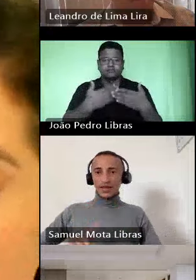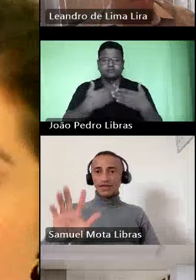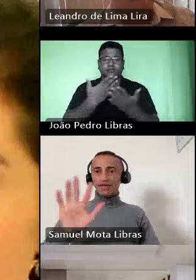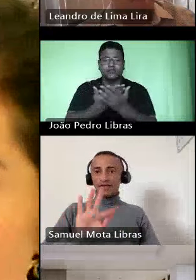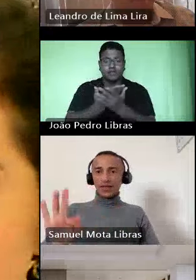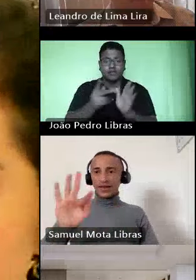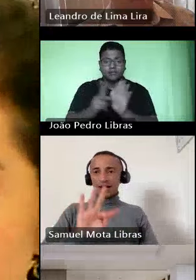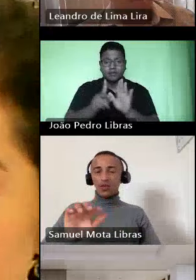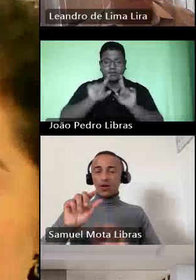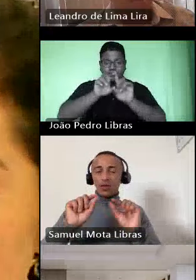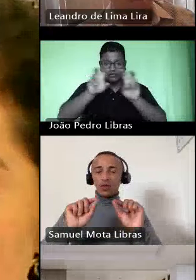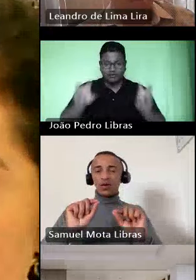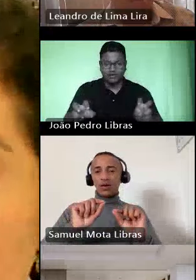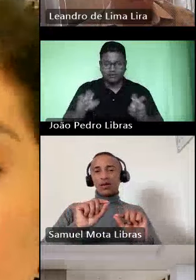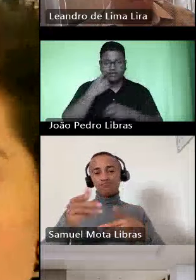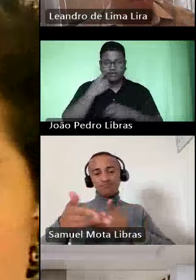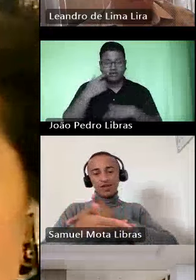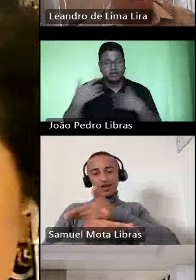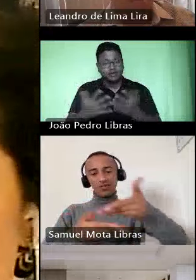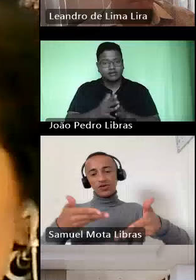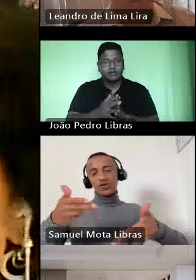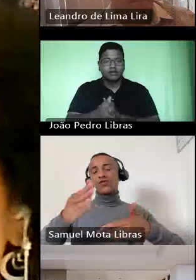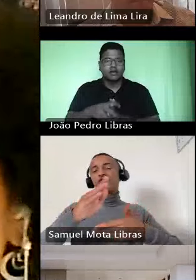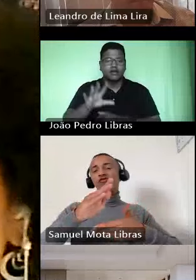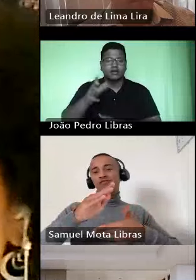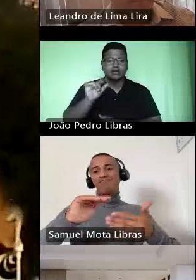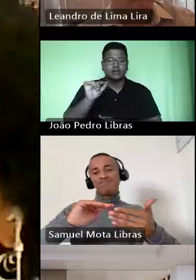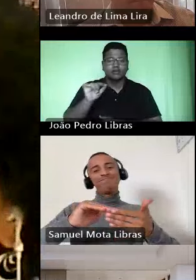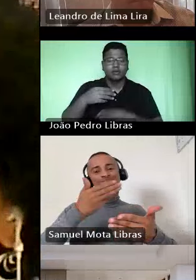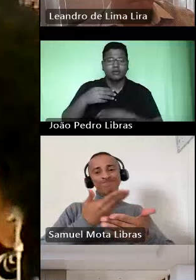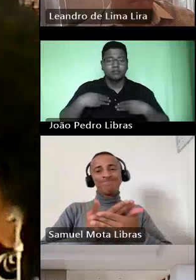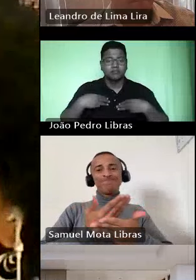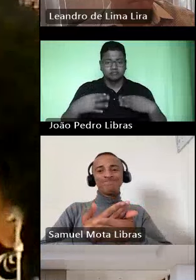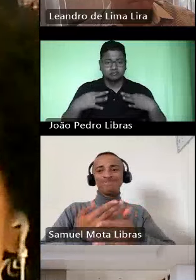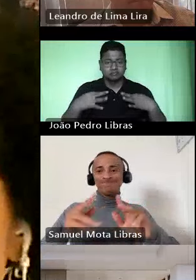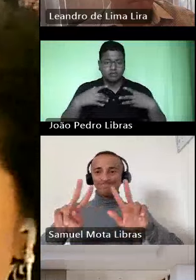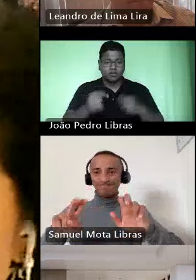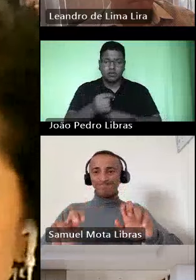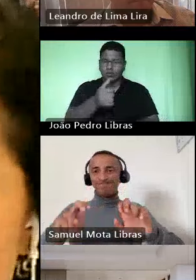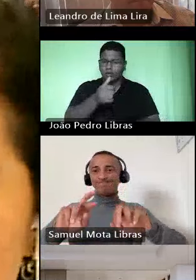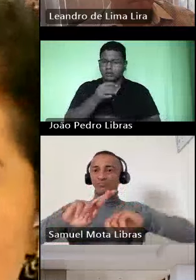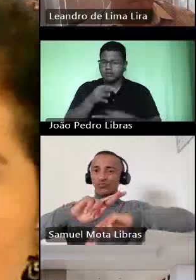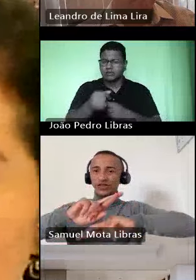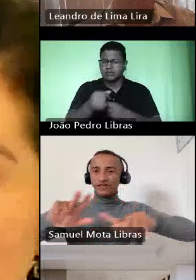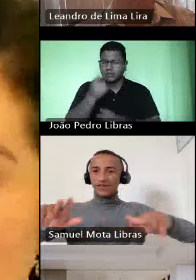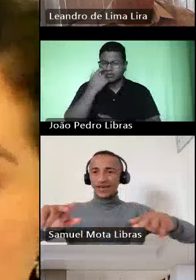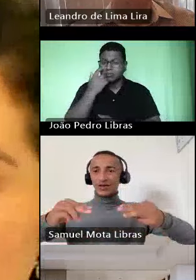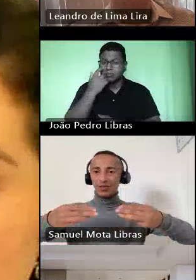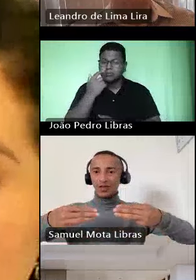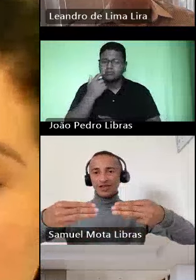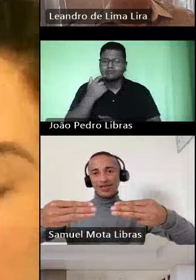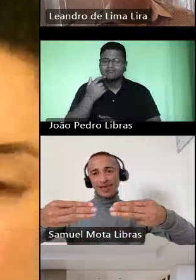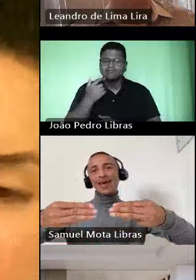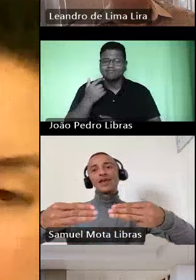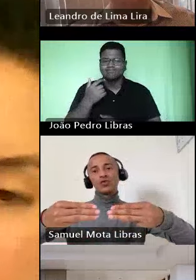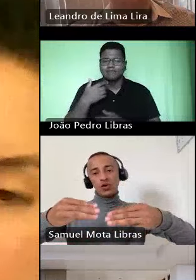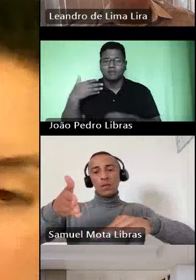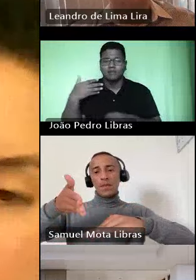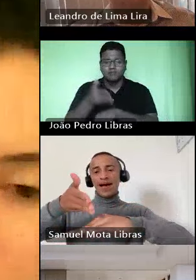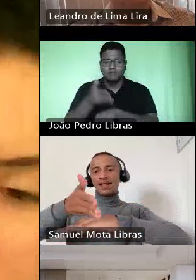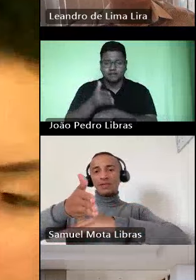aí eh quase todos os Ministérios estão participando não são todos mas quase todos estão eh e aí